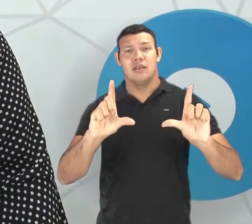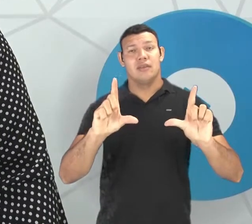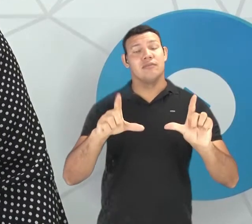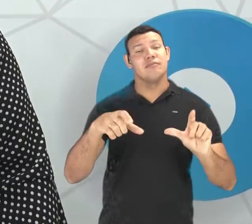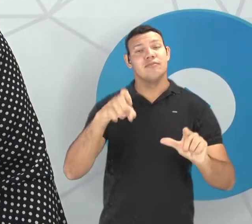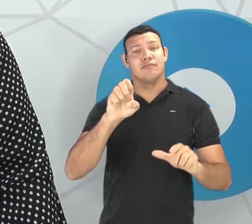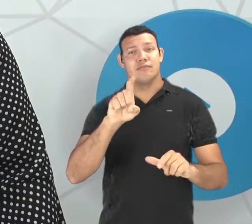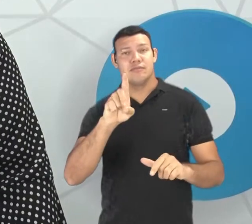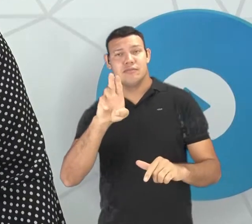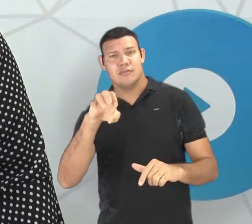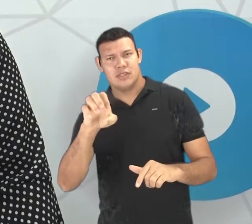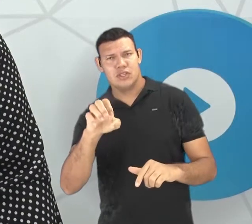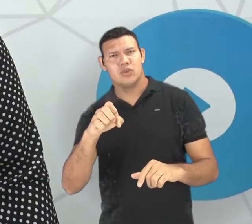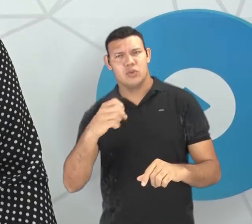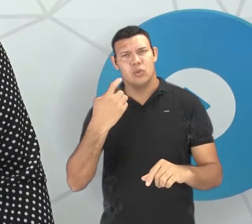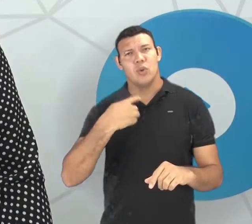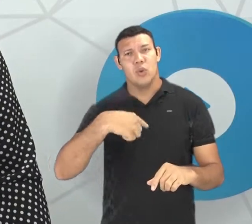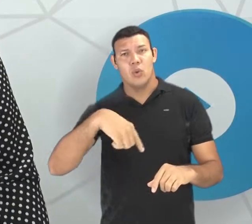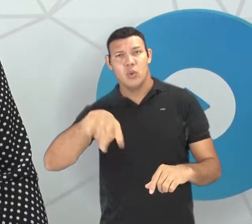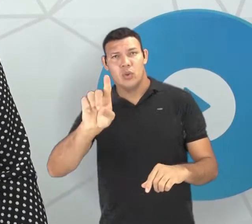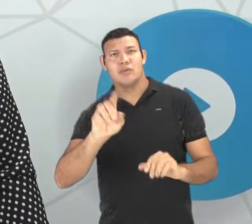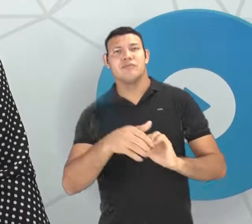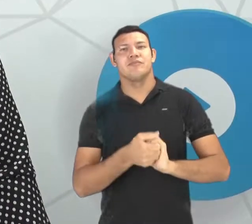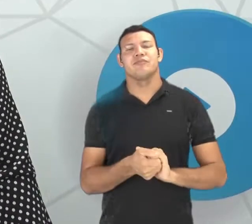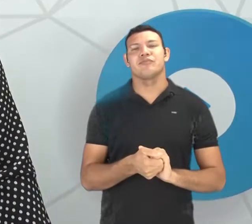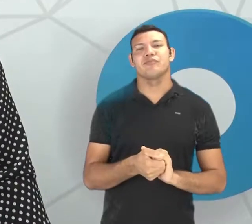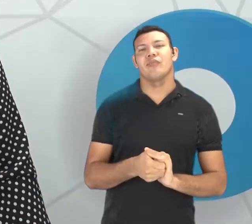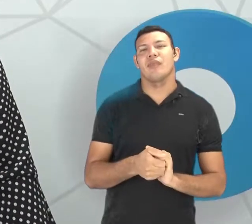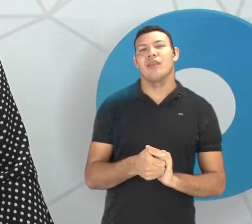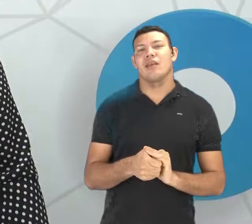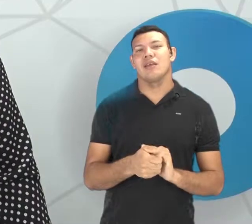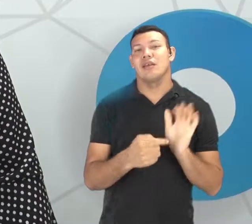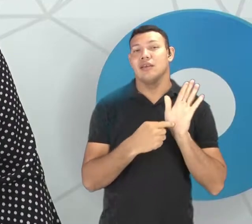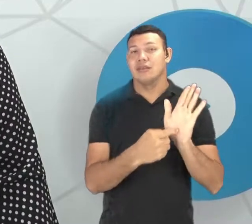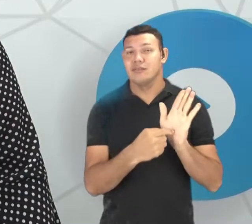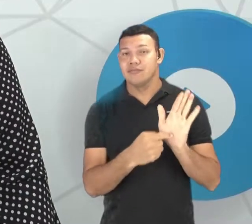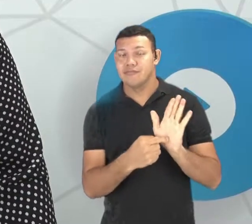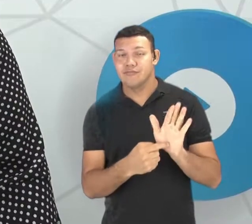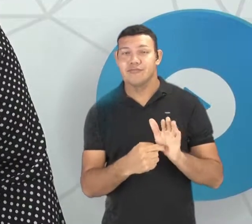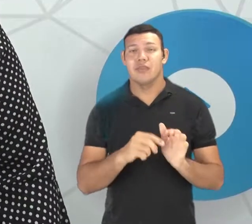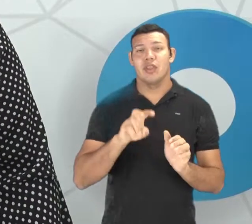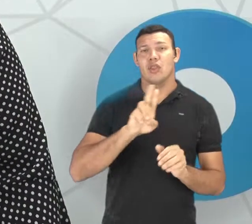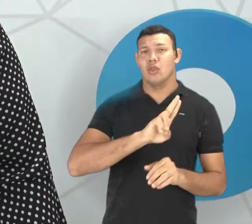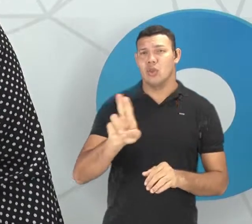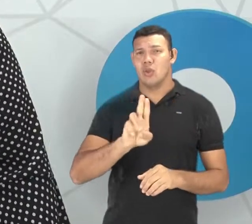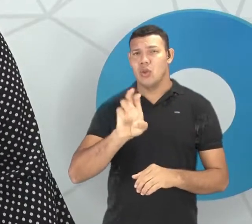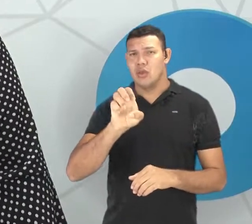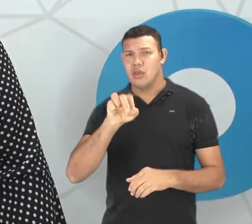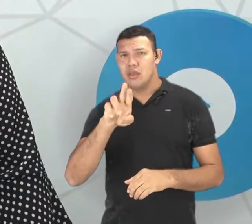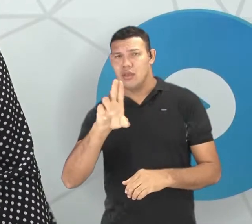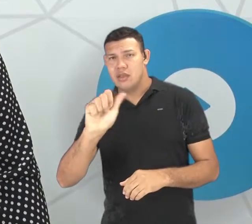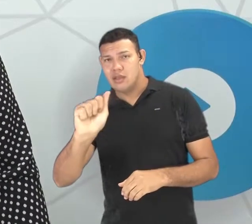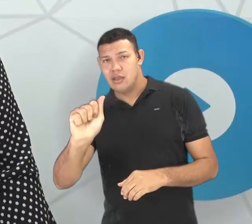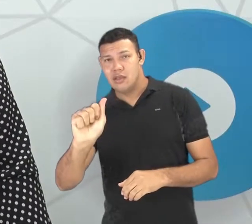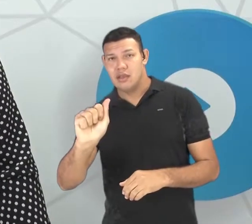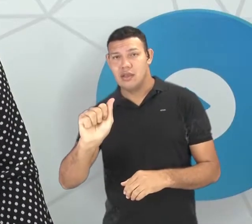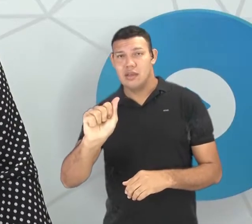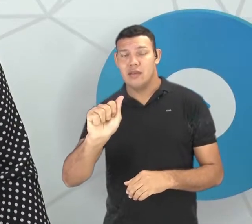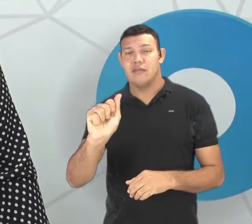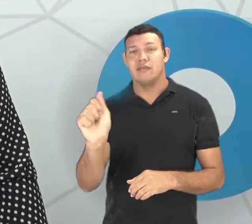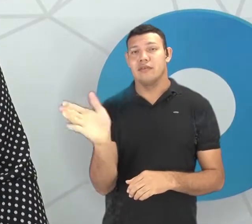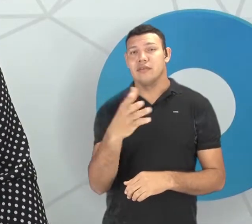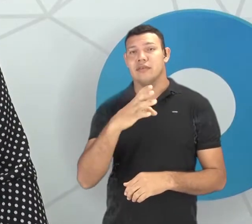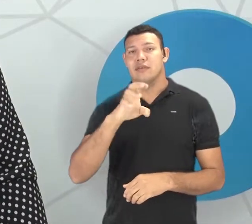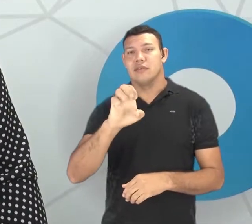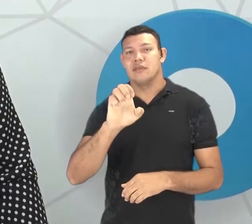alcançada. Quero, em primeiro lugar, me apresentar e dizer: meu nome é Eva Evangelista, sou